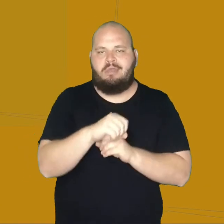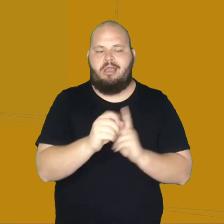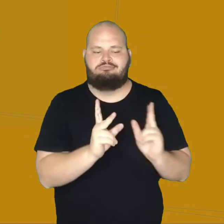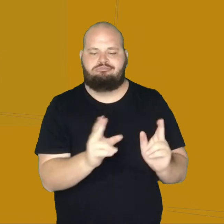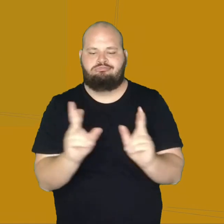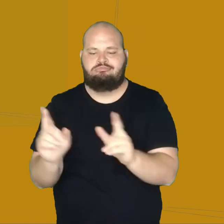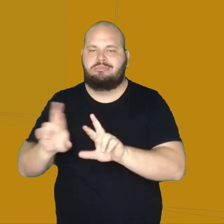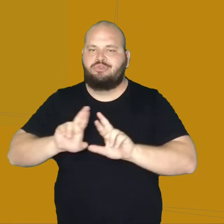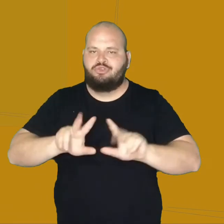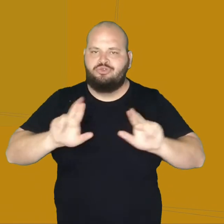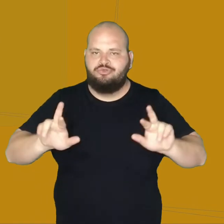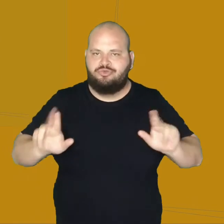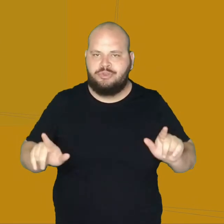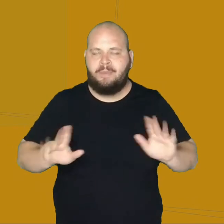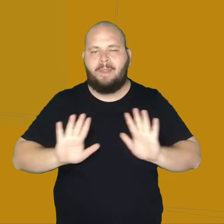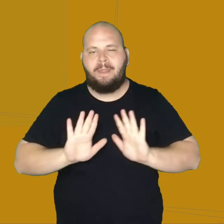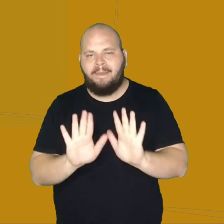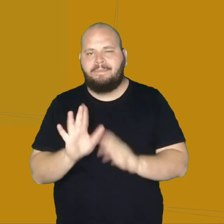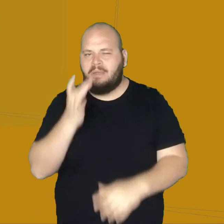levantadas, porque elas se interligam,